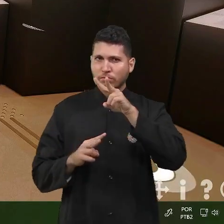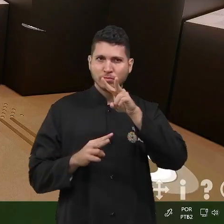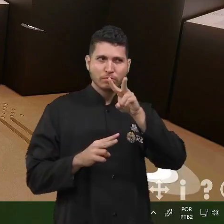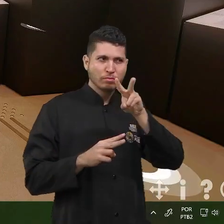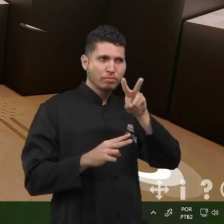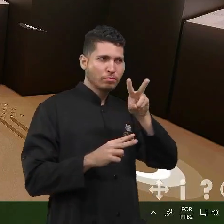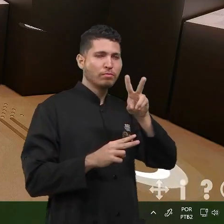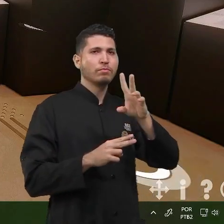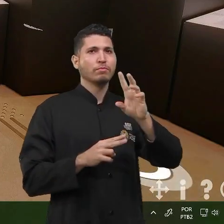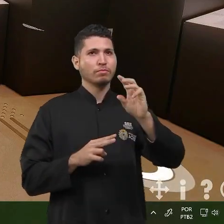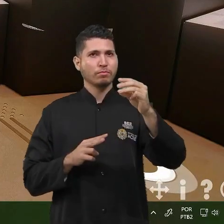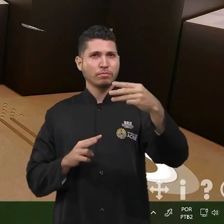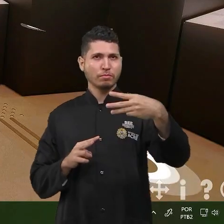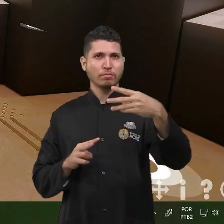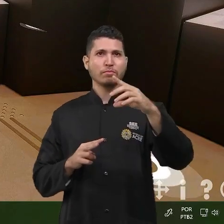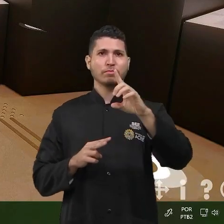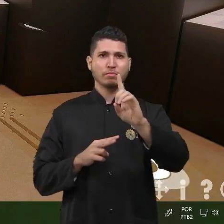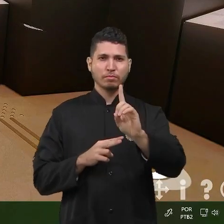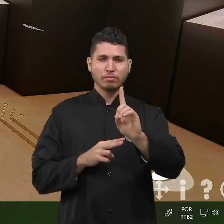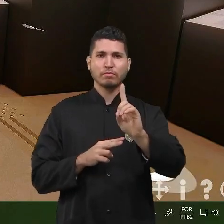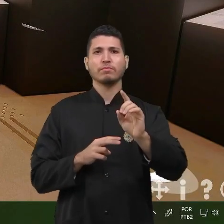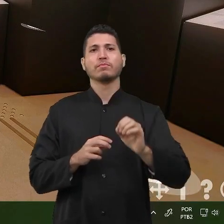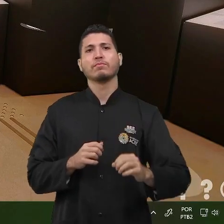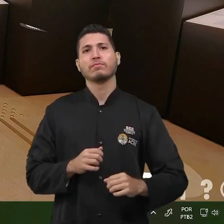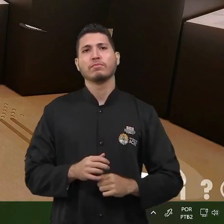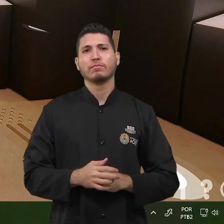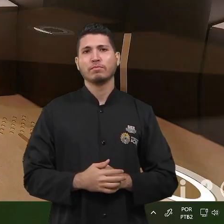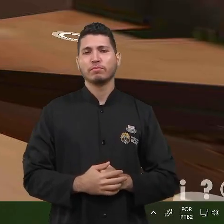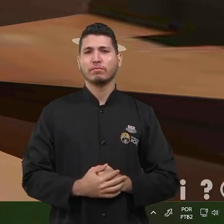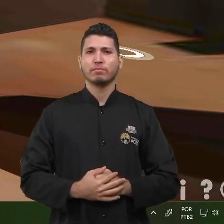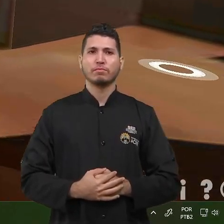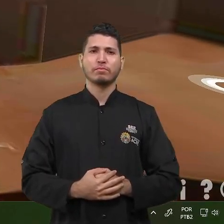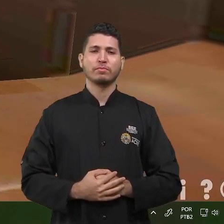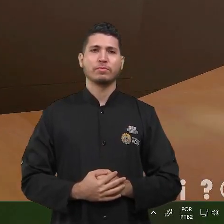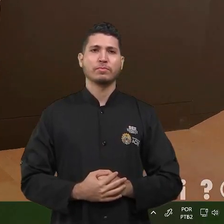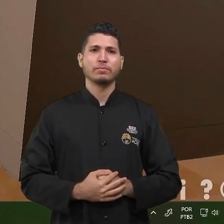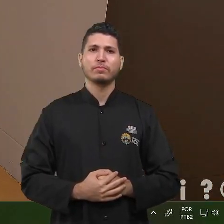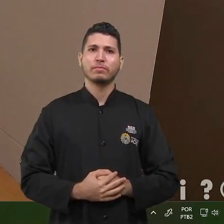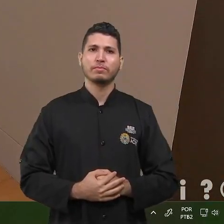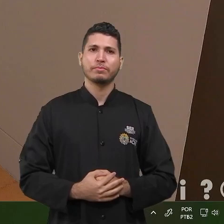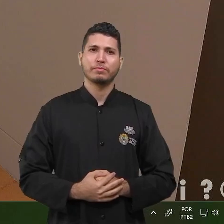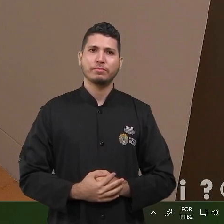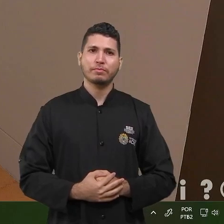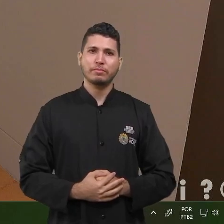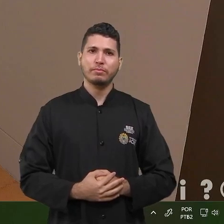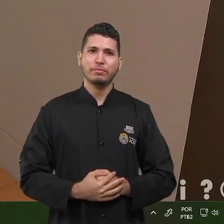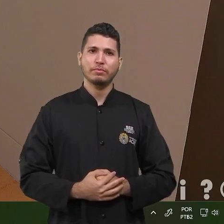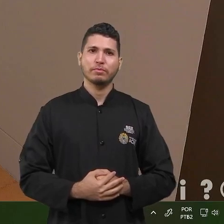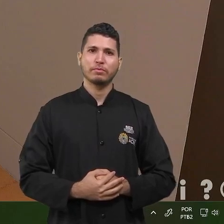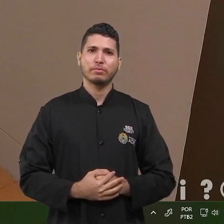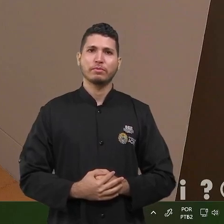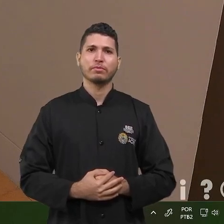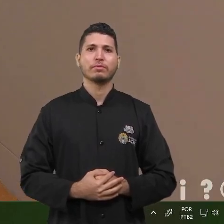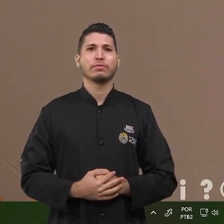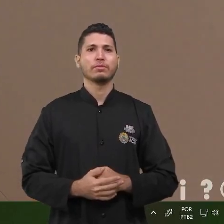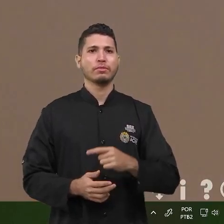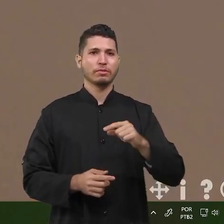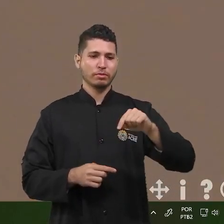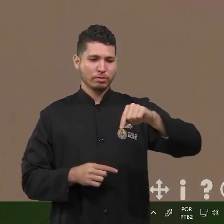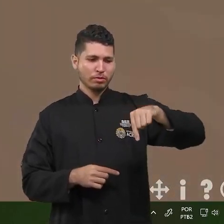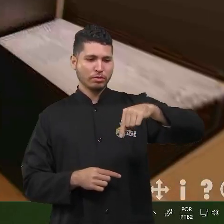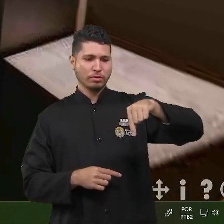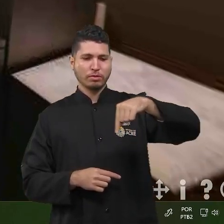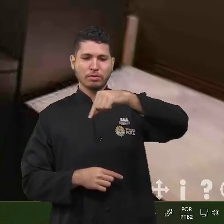espaço, vai olhando todas as obras, tá? Onde tem um pontinho, você vai clicando que ele vai lhe direcionando,